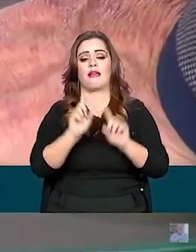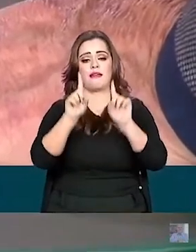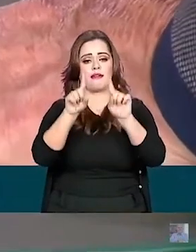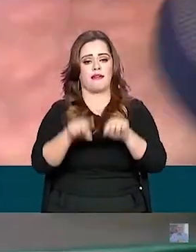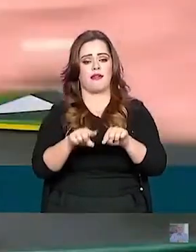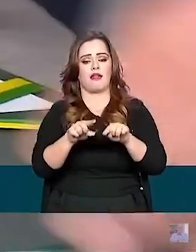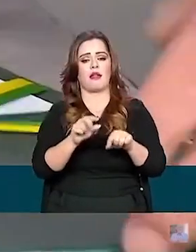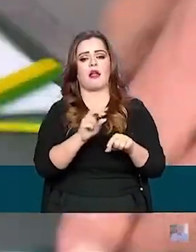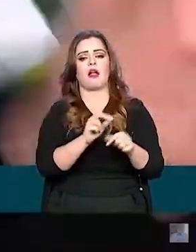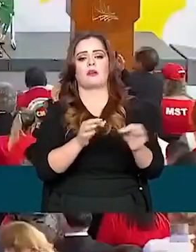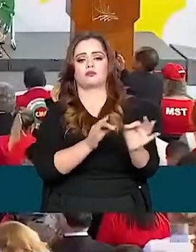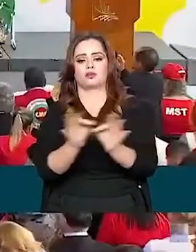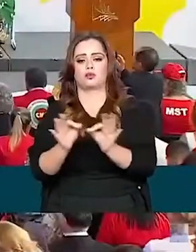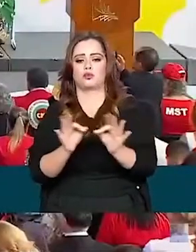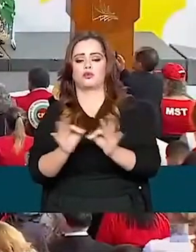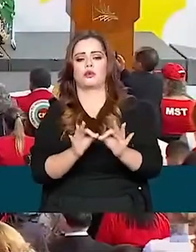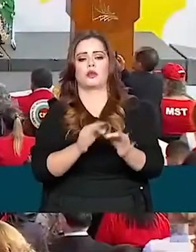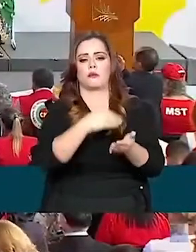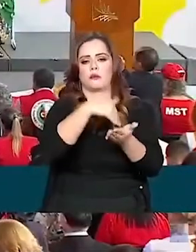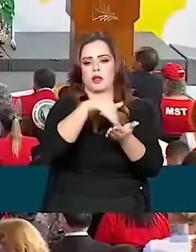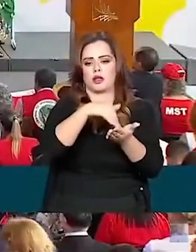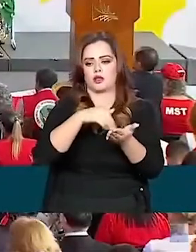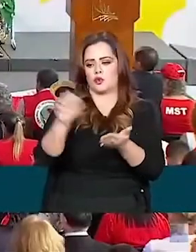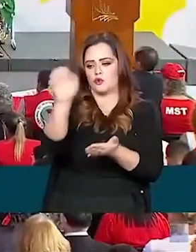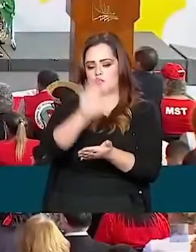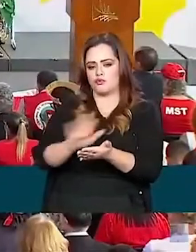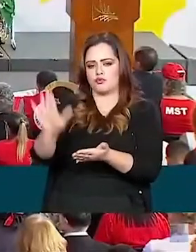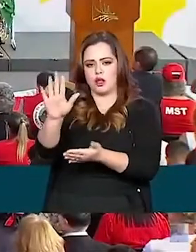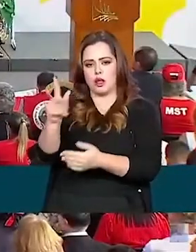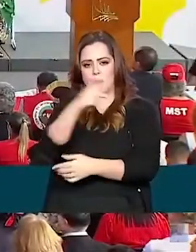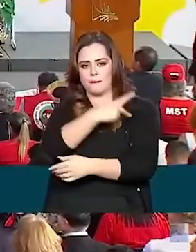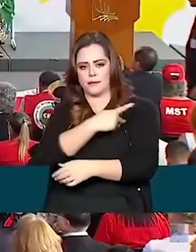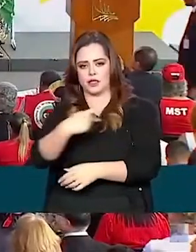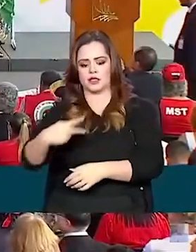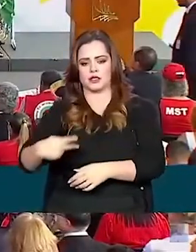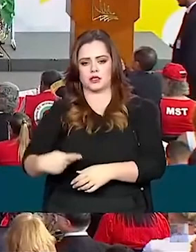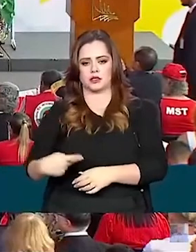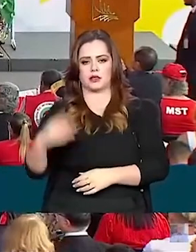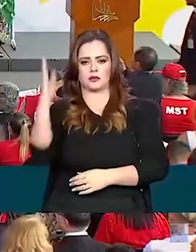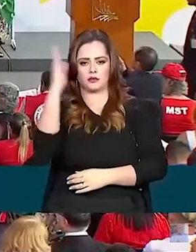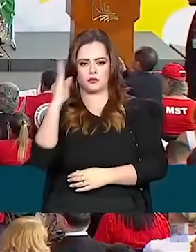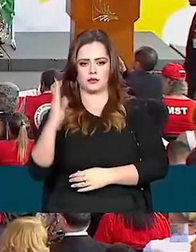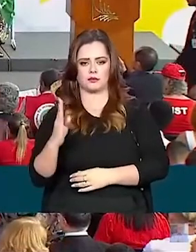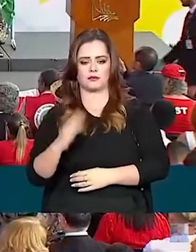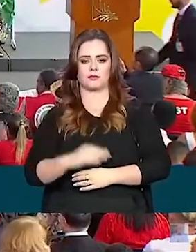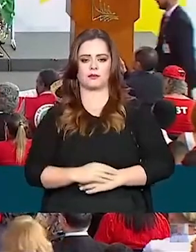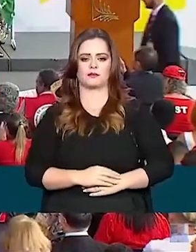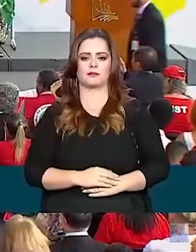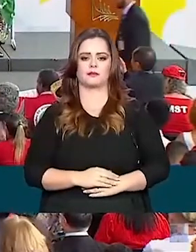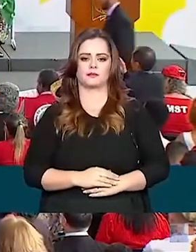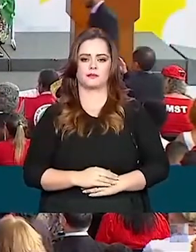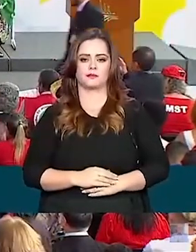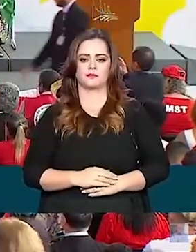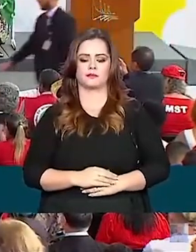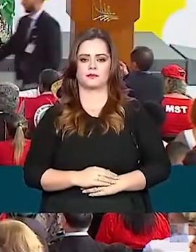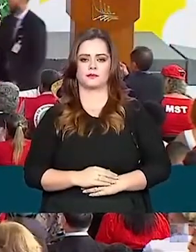serão coordenadas pela Secretaria-Geral da Presidência da República.